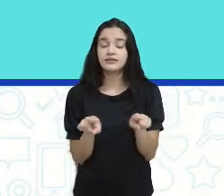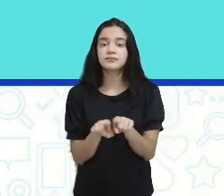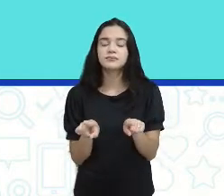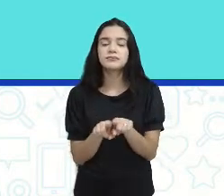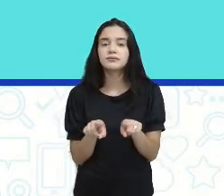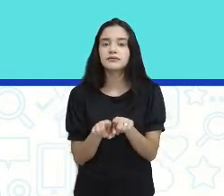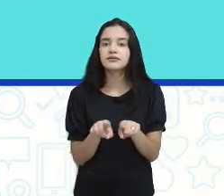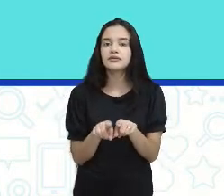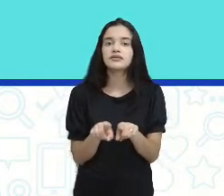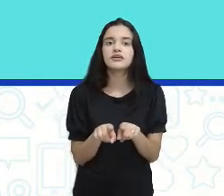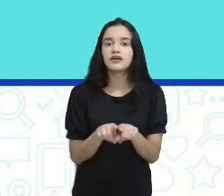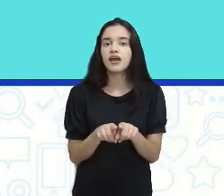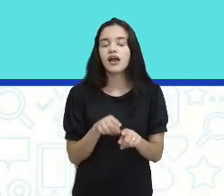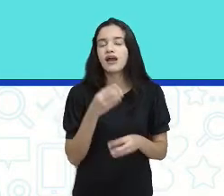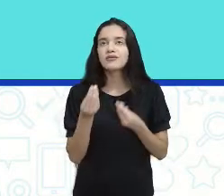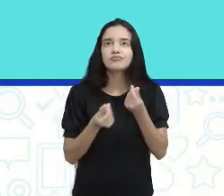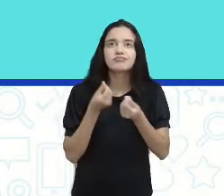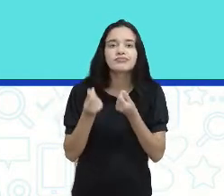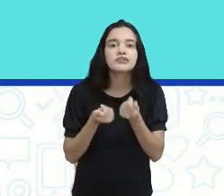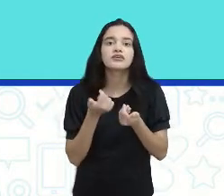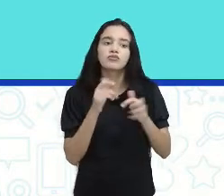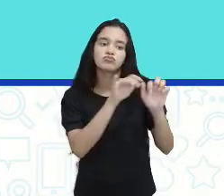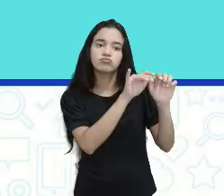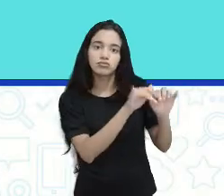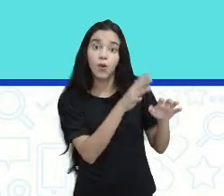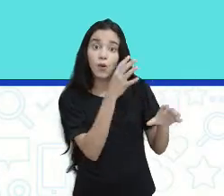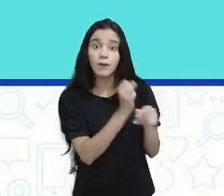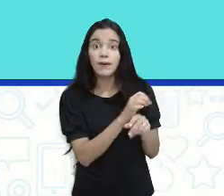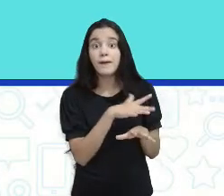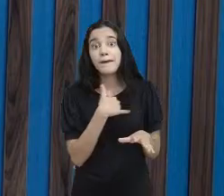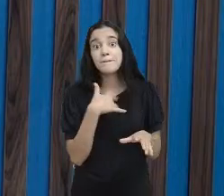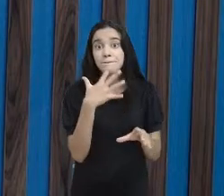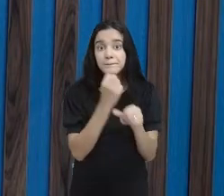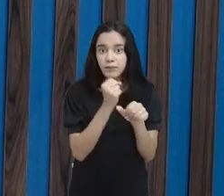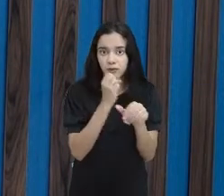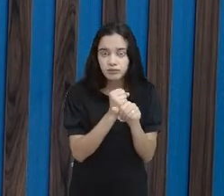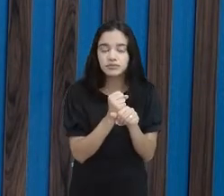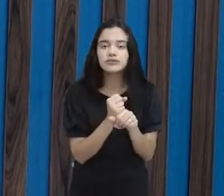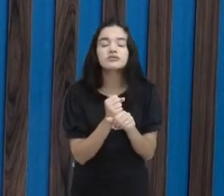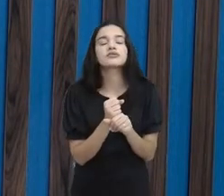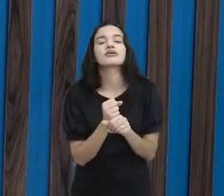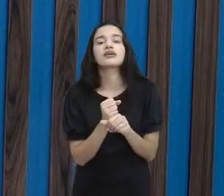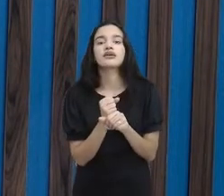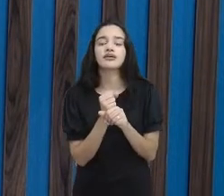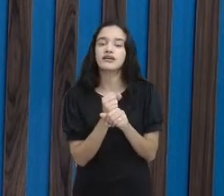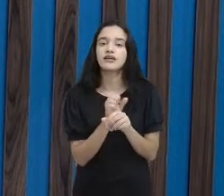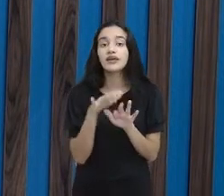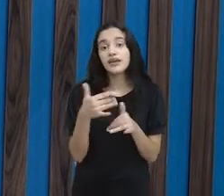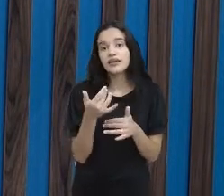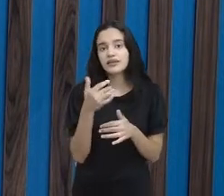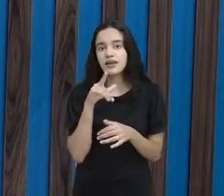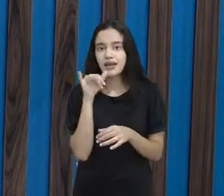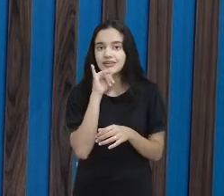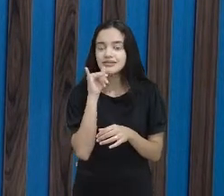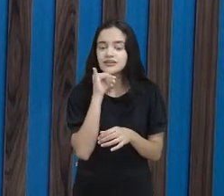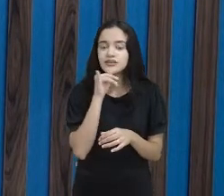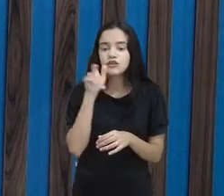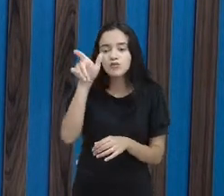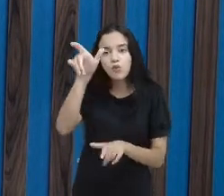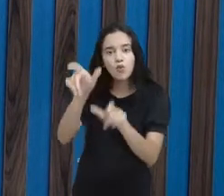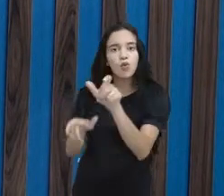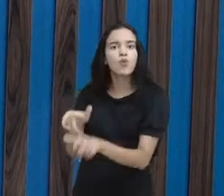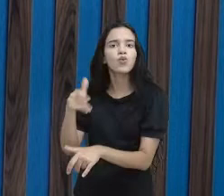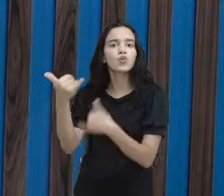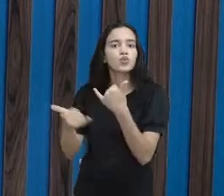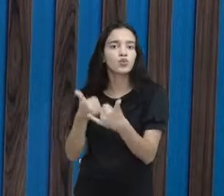para poder ser computado, né? Ah, professor, então quer dizer que o jogador ele só pode